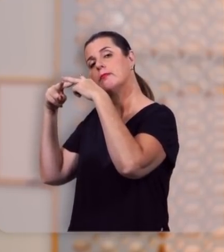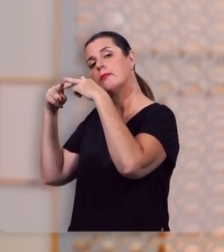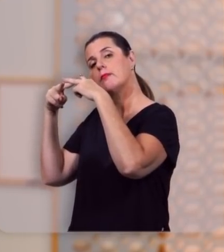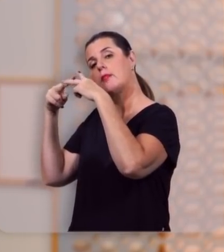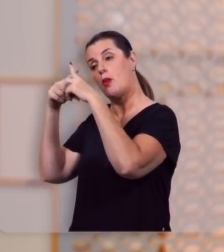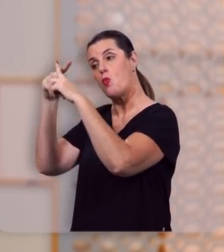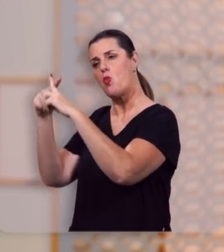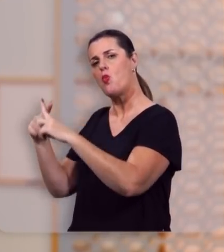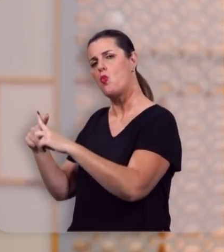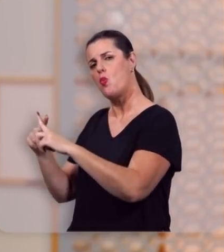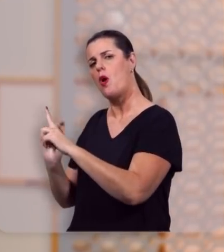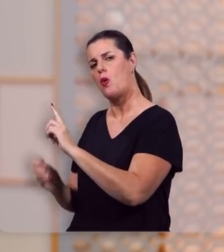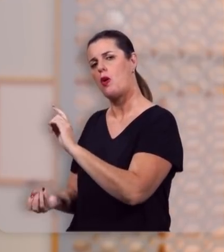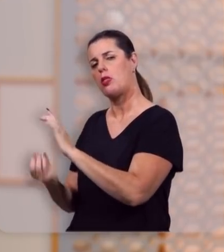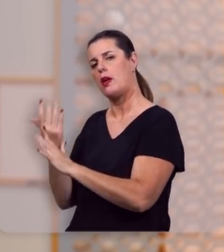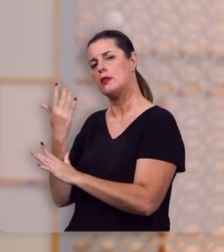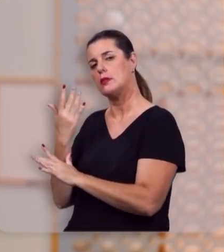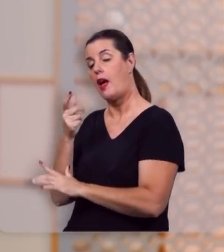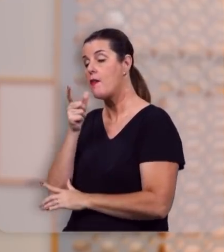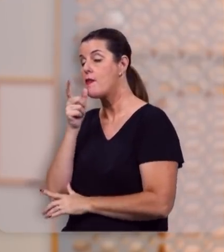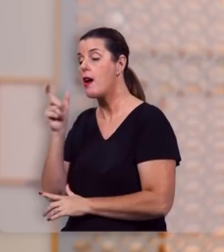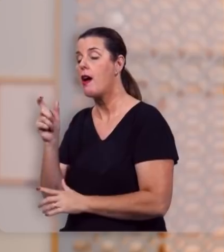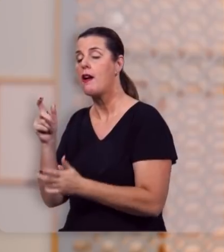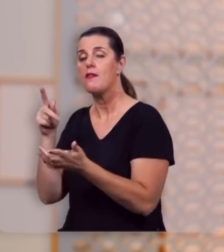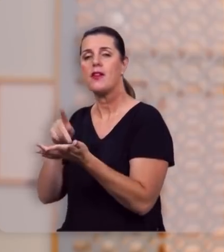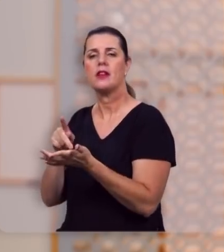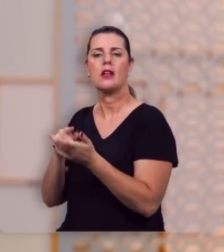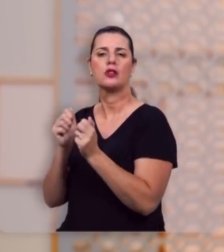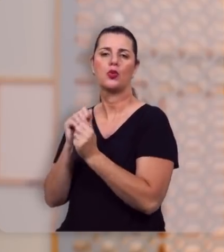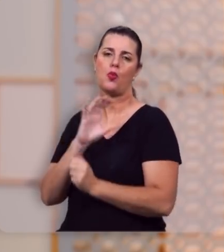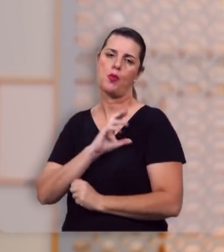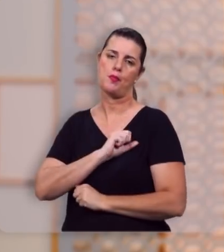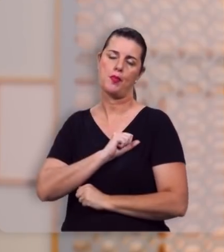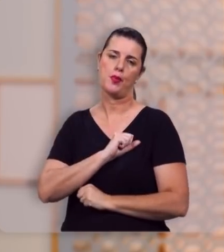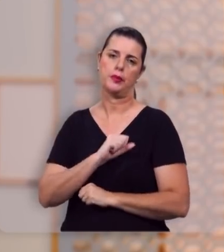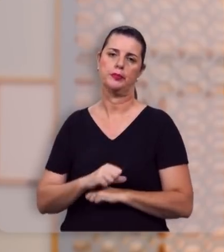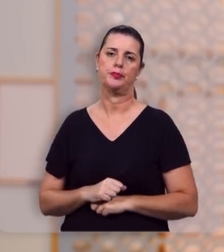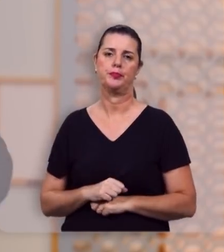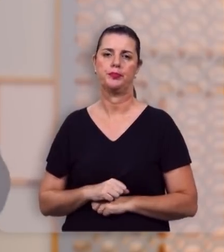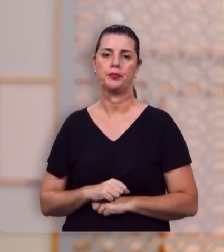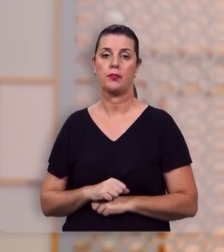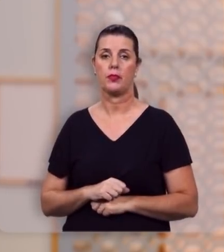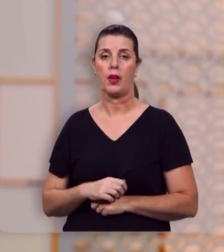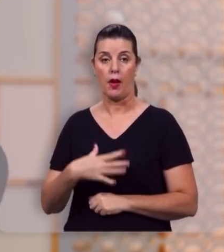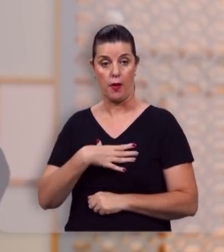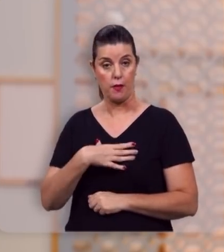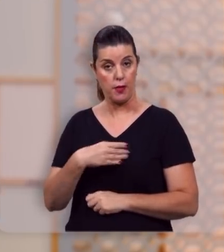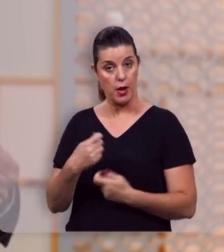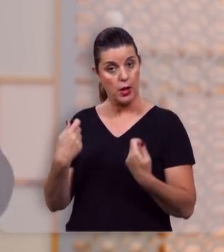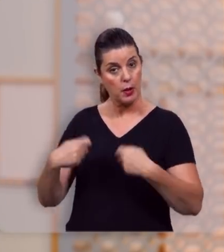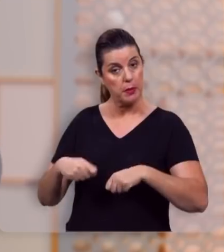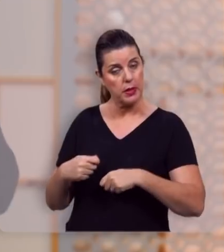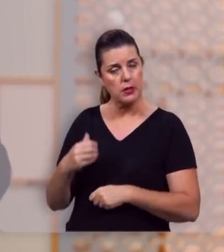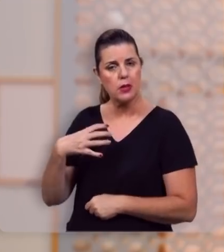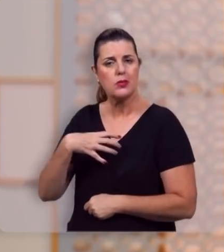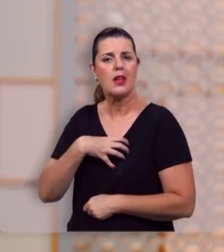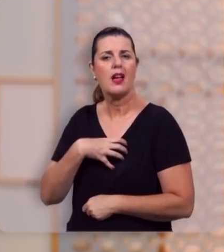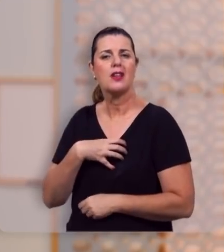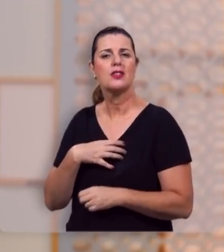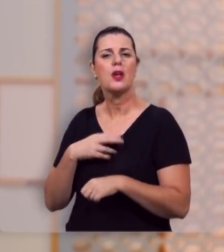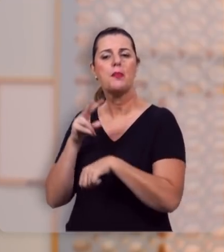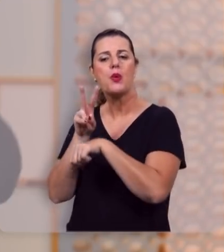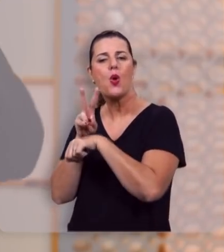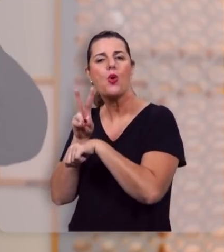confrontar, falar a verdade em amor. Os filhos precisam se sentir protegidos